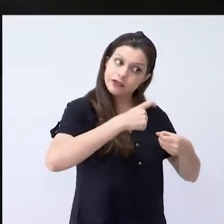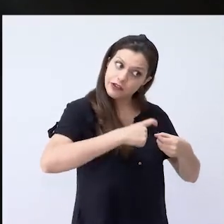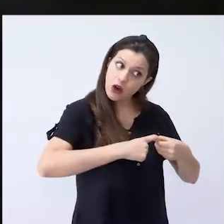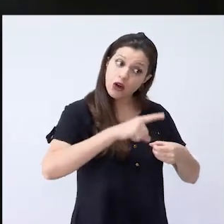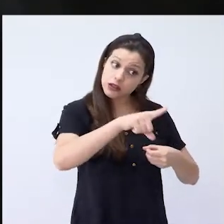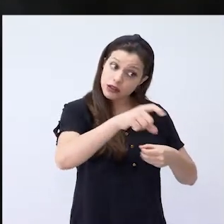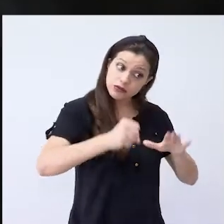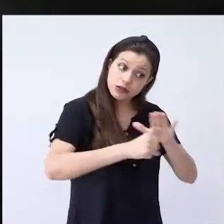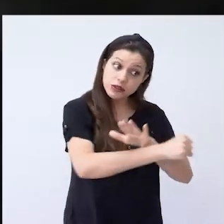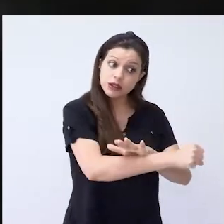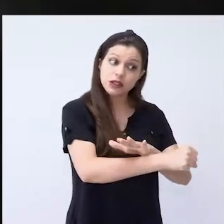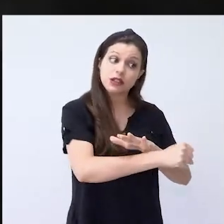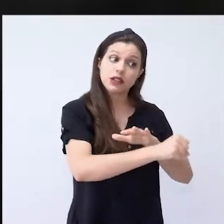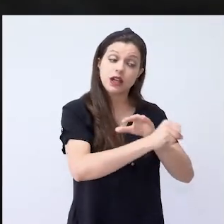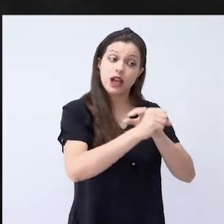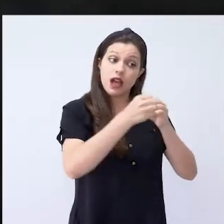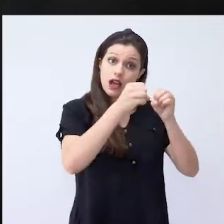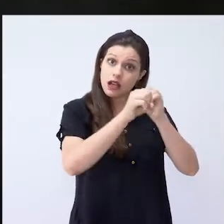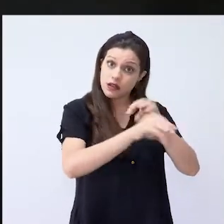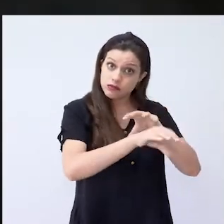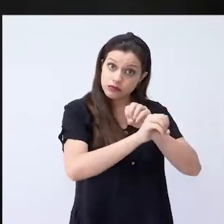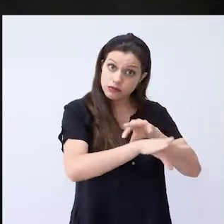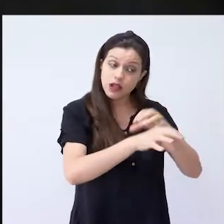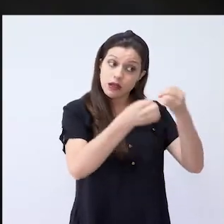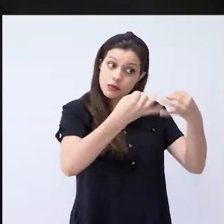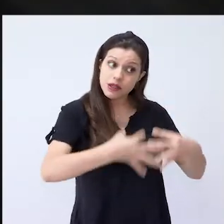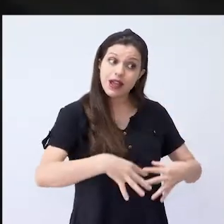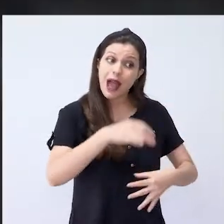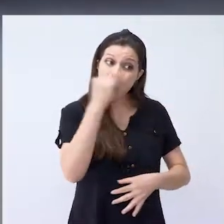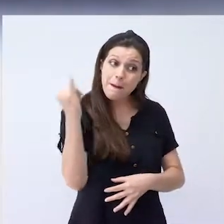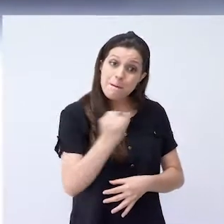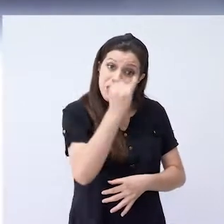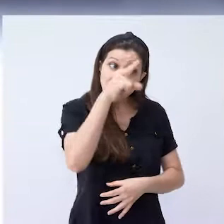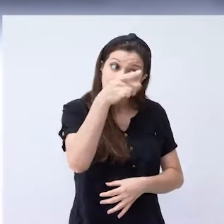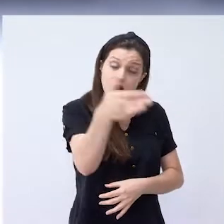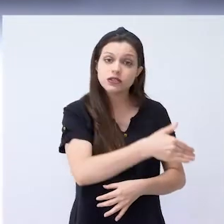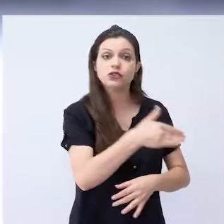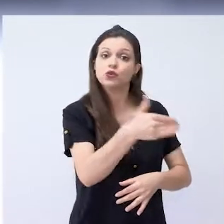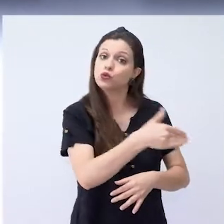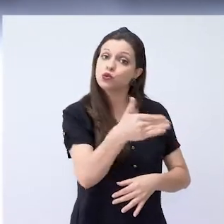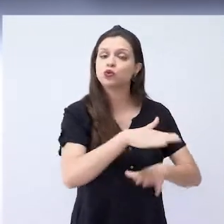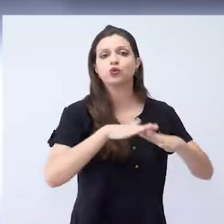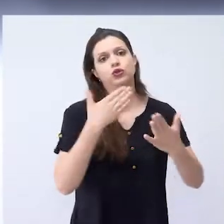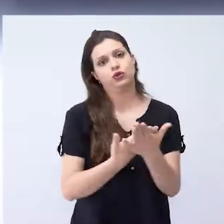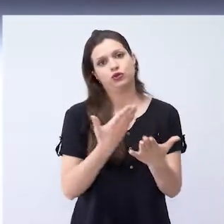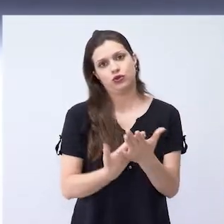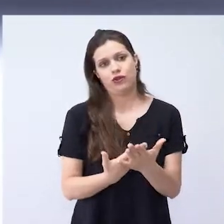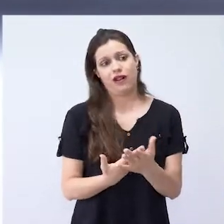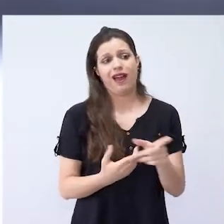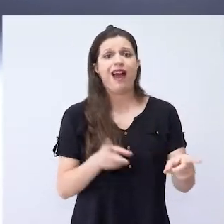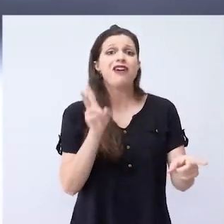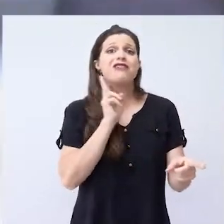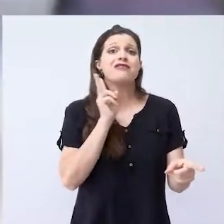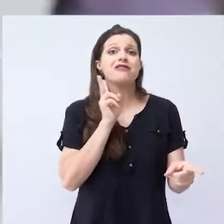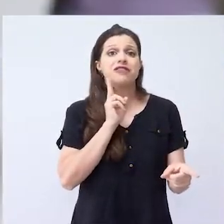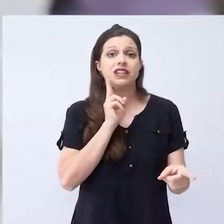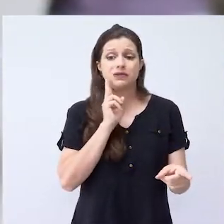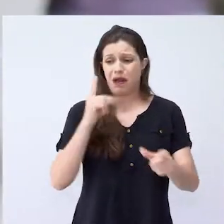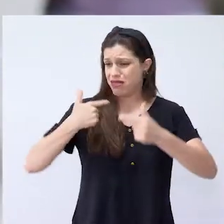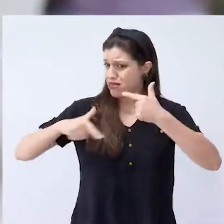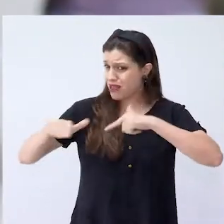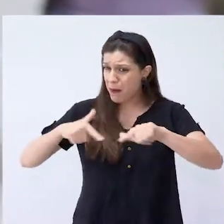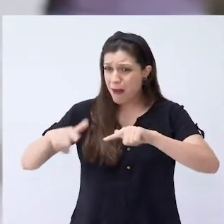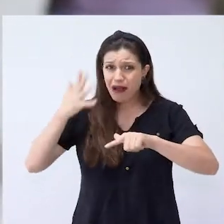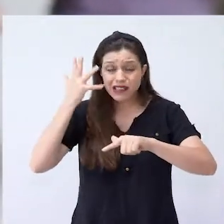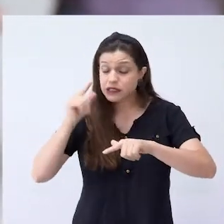gente tem que voltar eles para essa escola. Então a gente faz uma atuação em sede de rede de proteção, para que